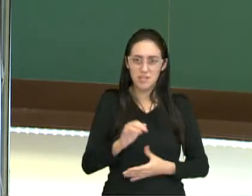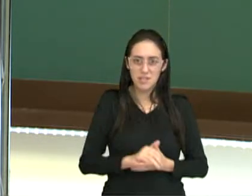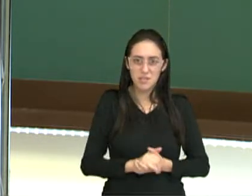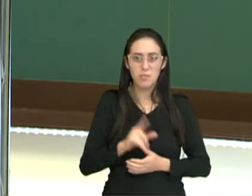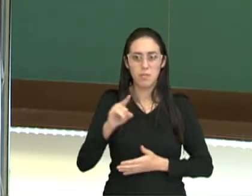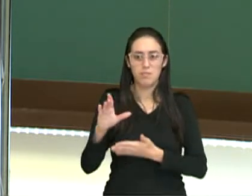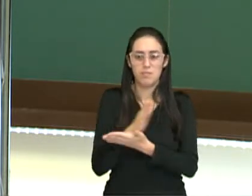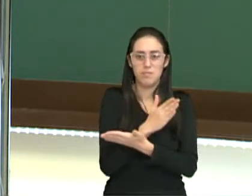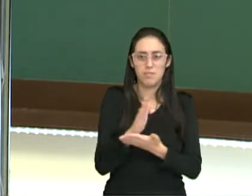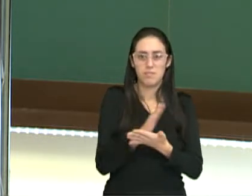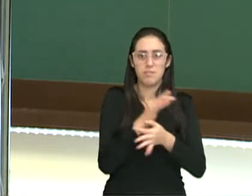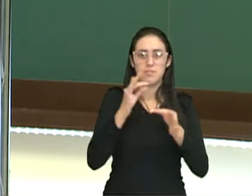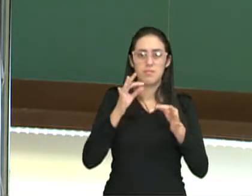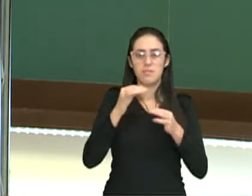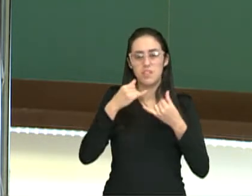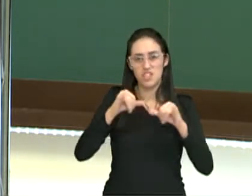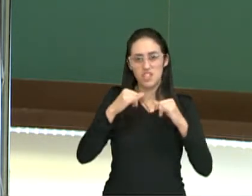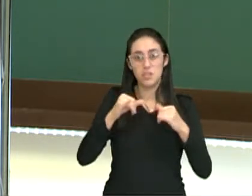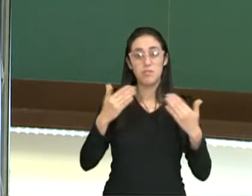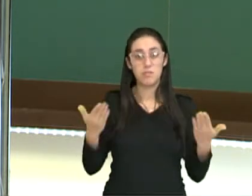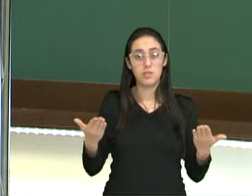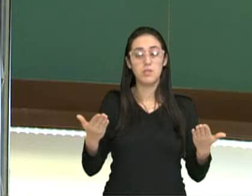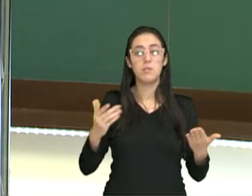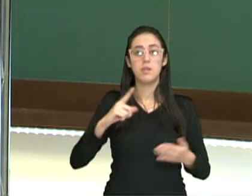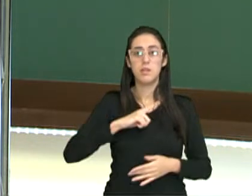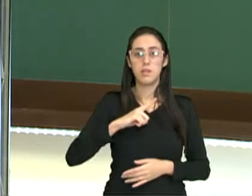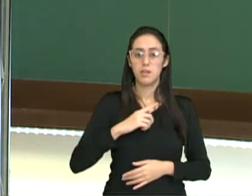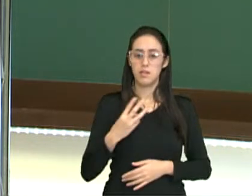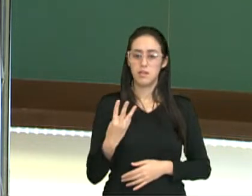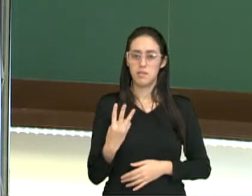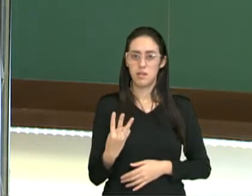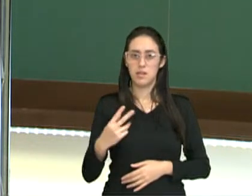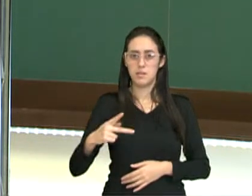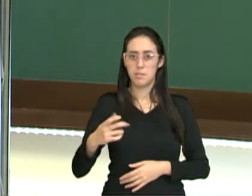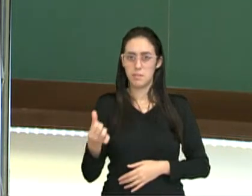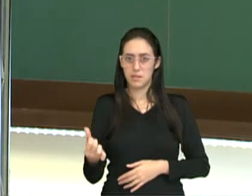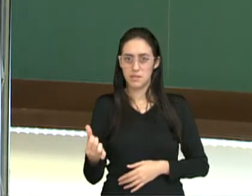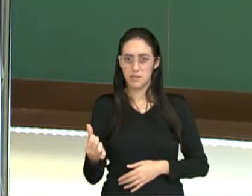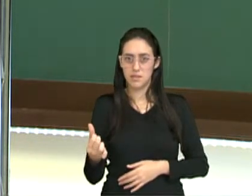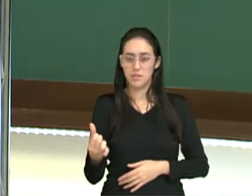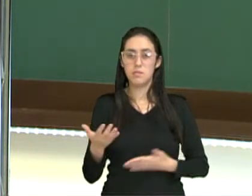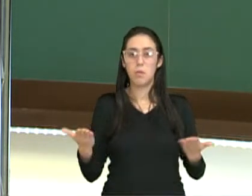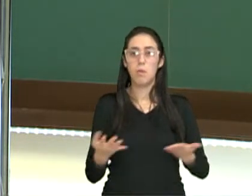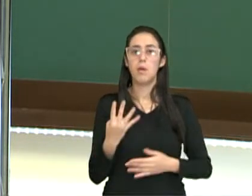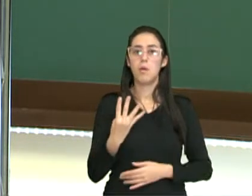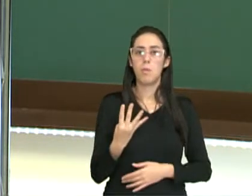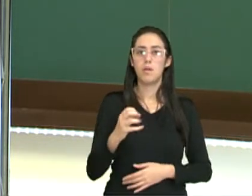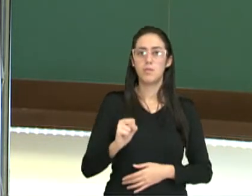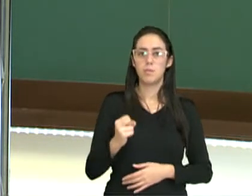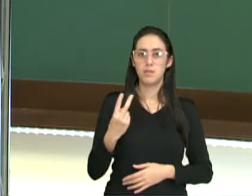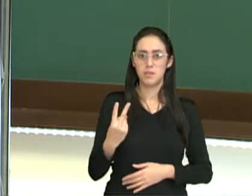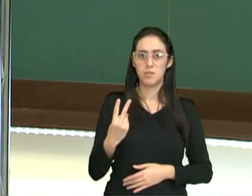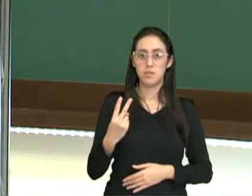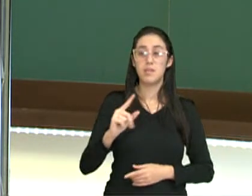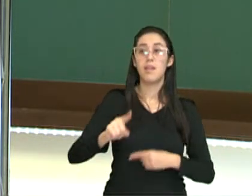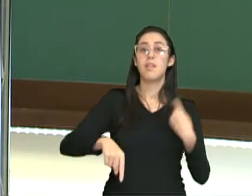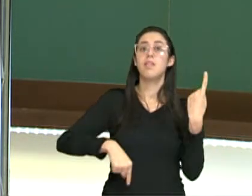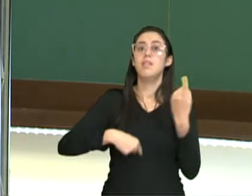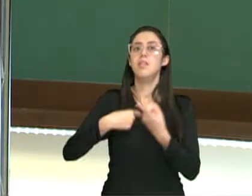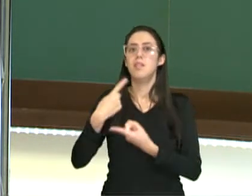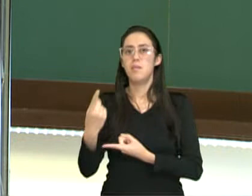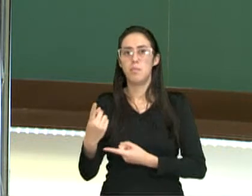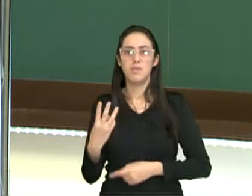organizado na energia, eu saindo aqui do 3p6, eu vou primeiro no 4s2, para depois eu preencher o restante